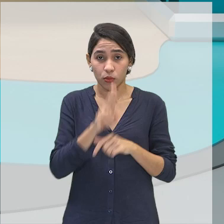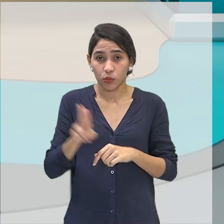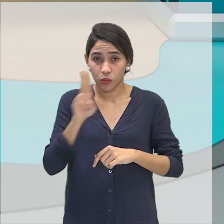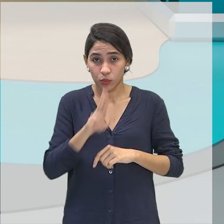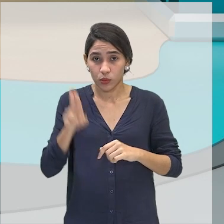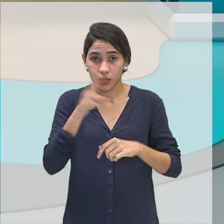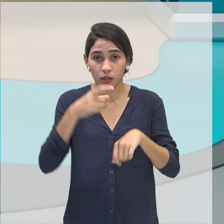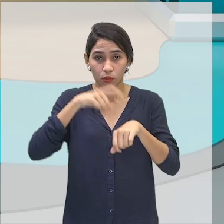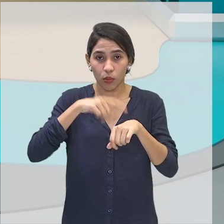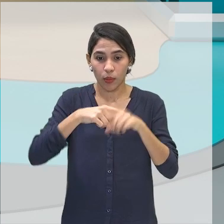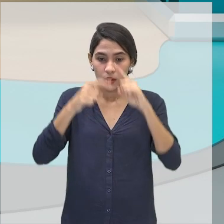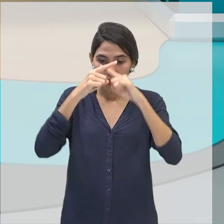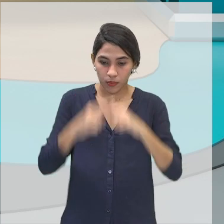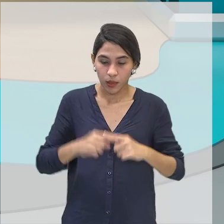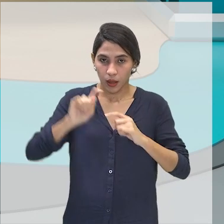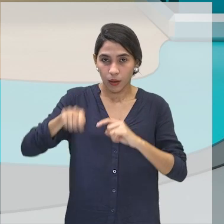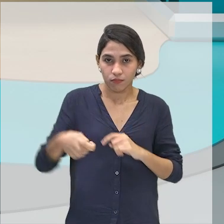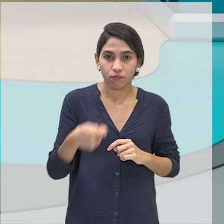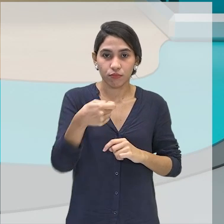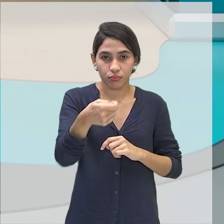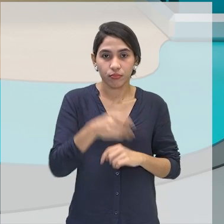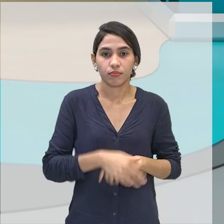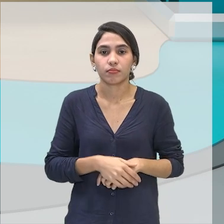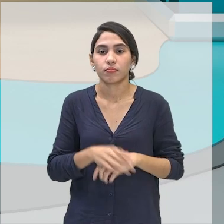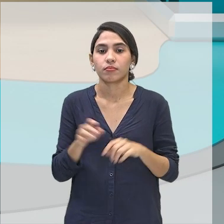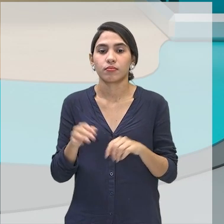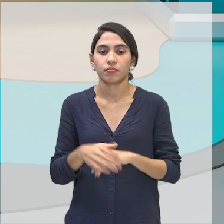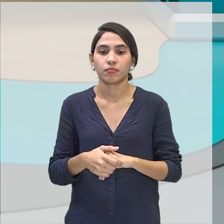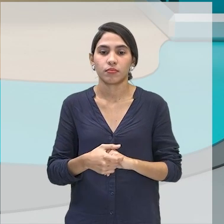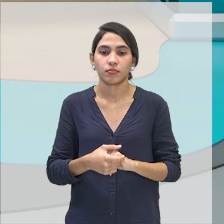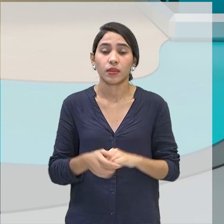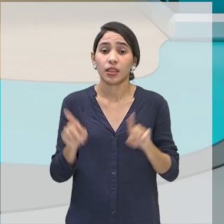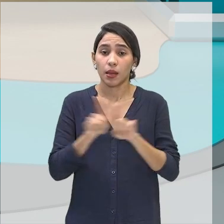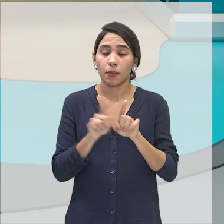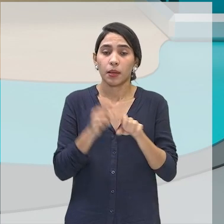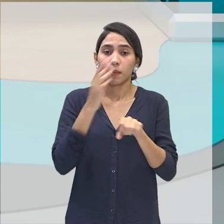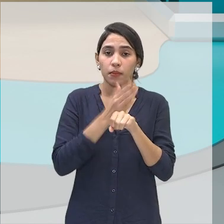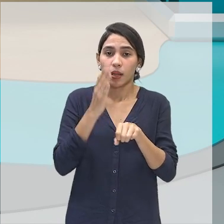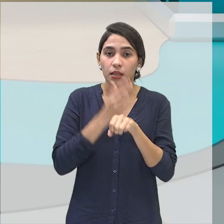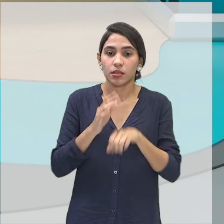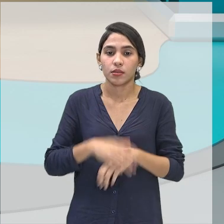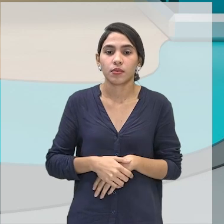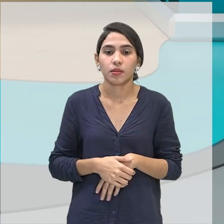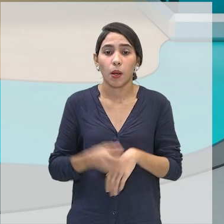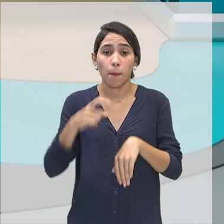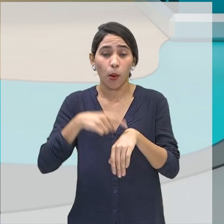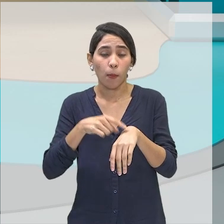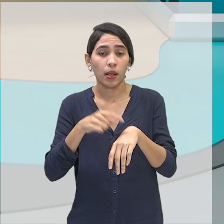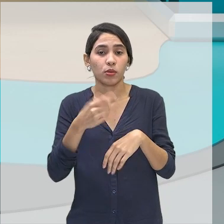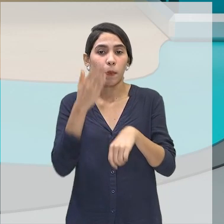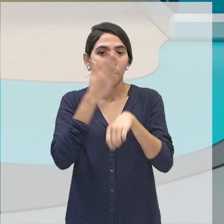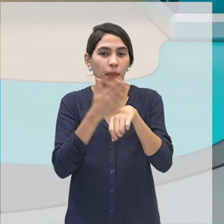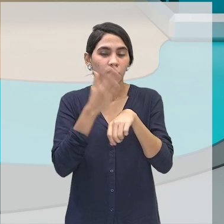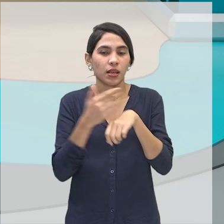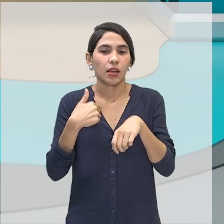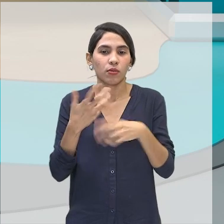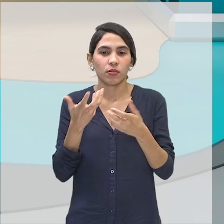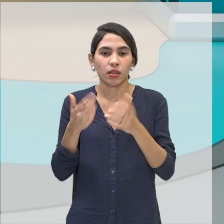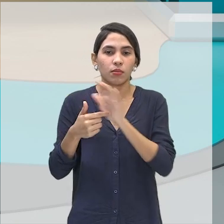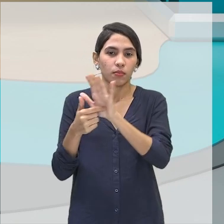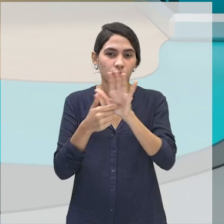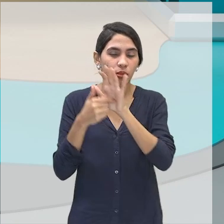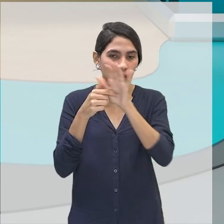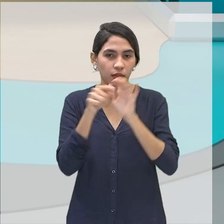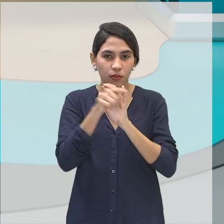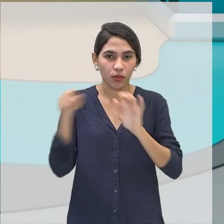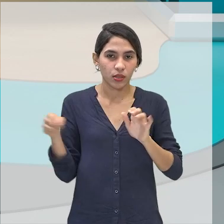utilizados ali para o momento do combate, também do treino. E falando do treino, eu quero mostrar para vocês como é que esse